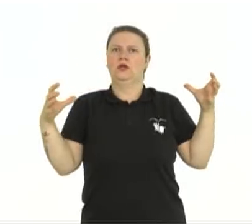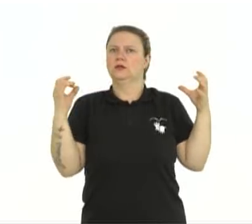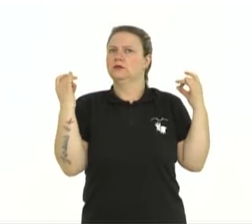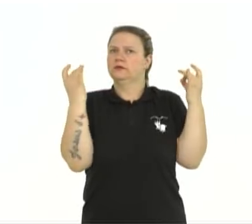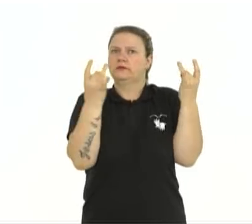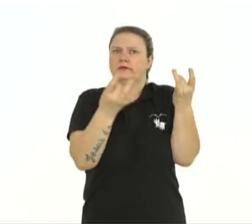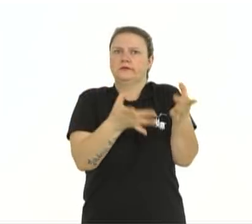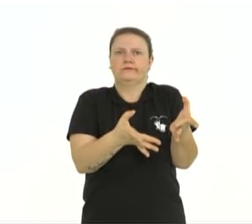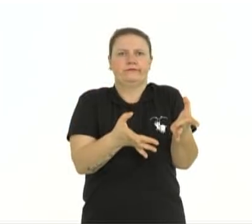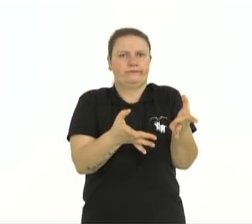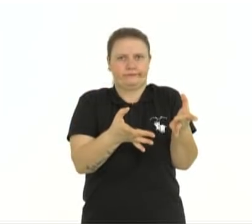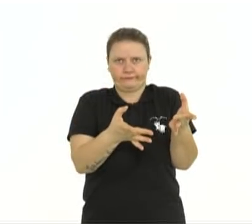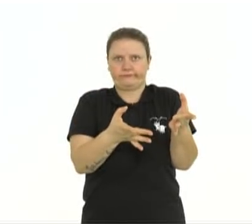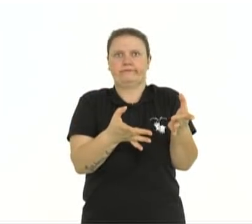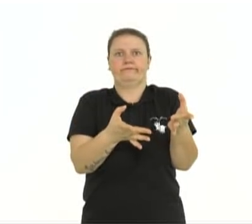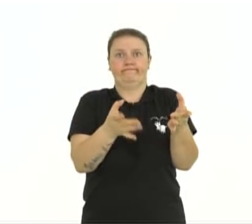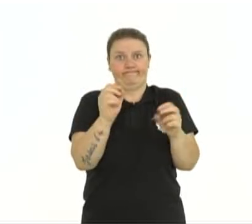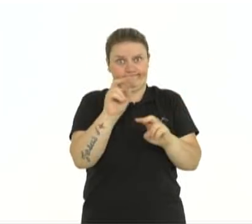vocês terem uma ideia.